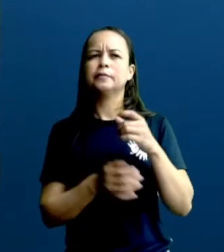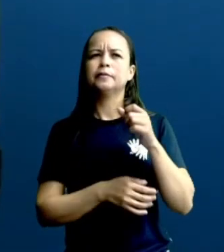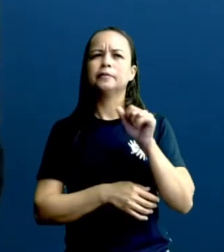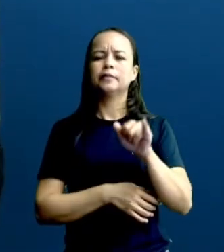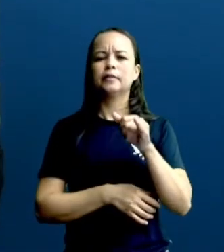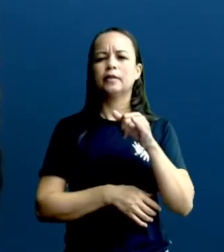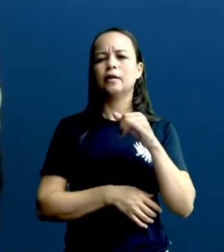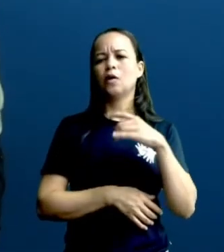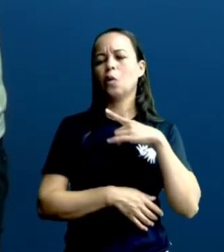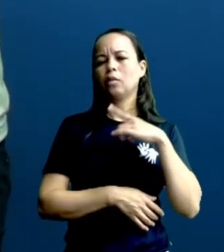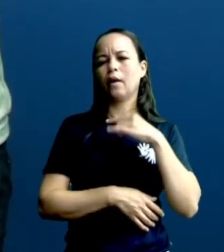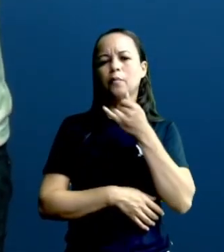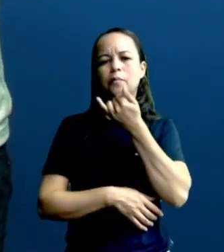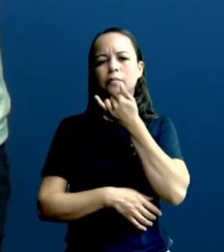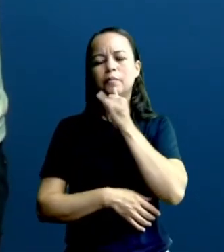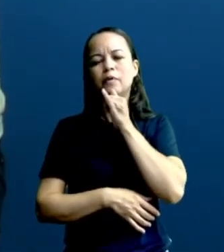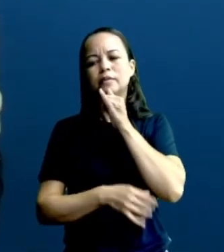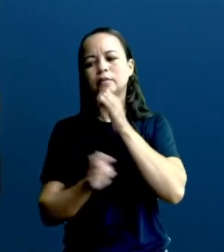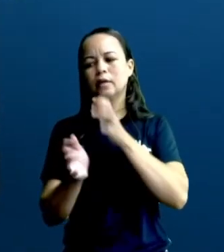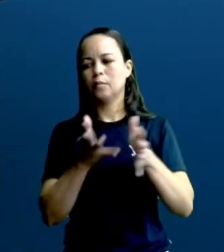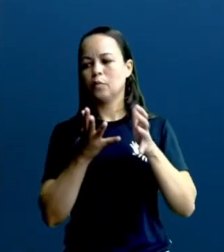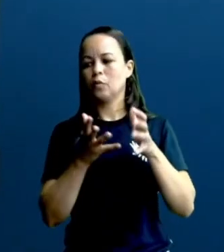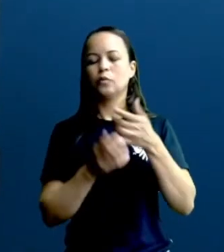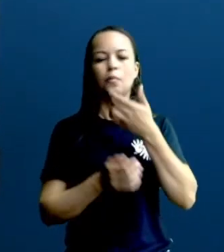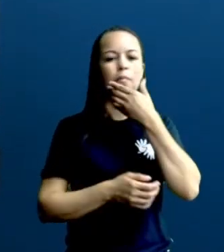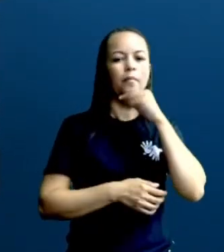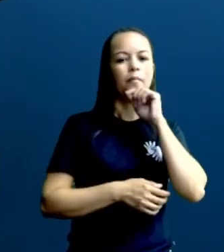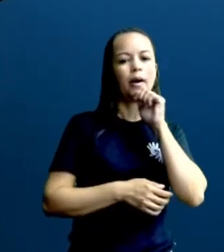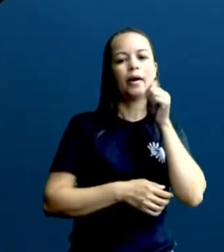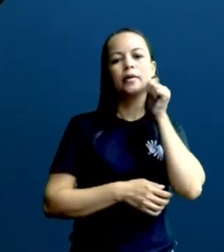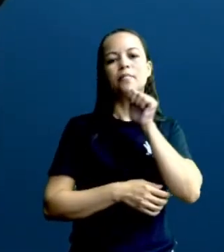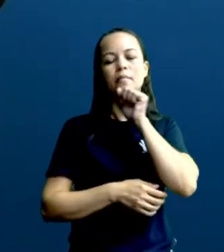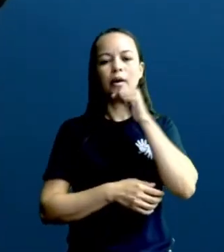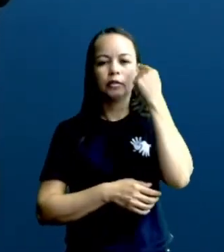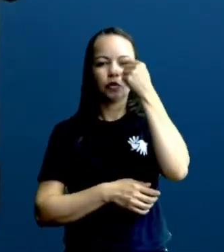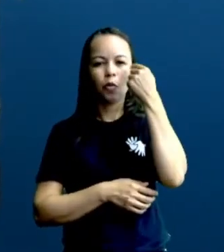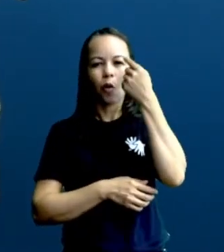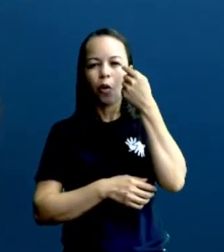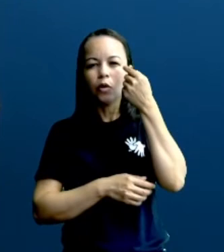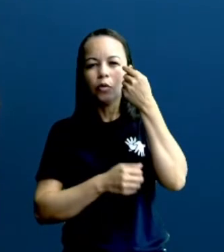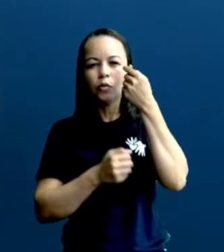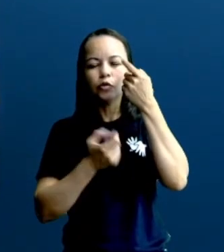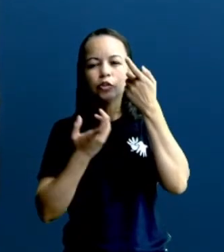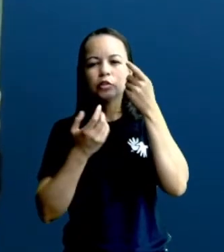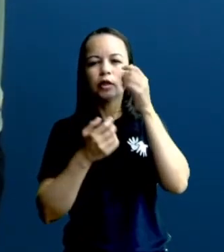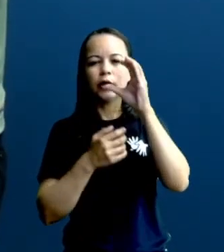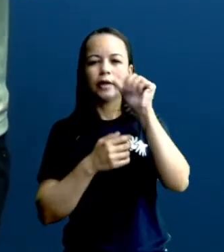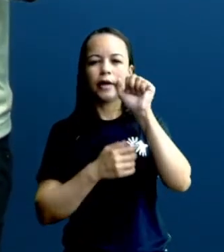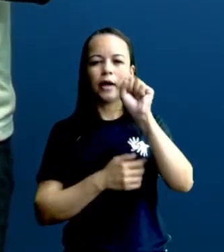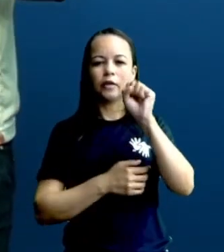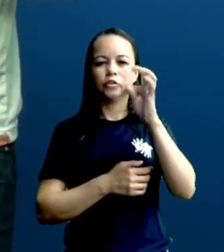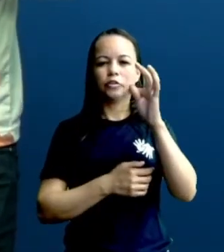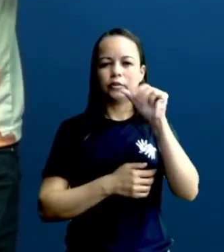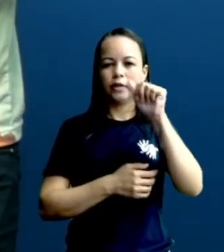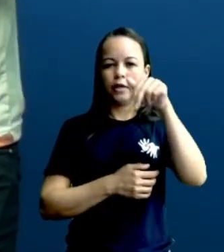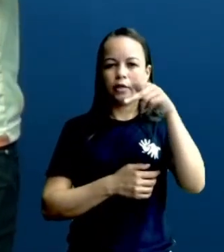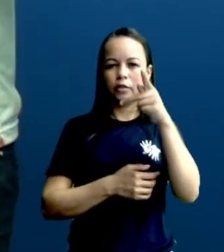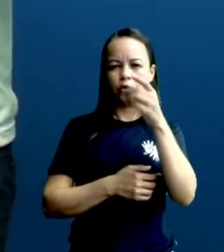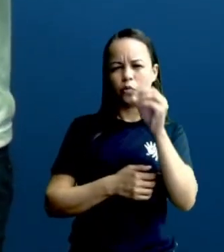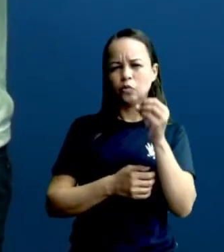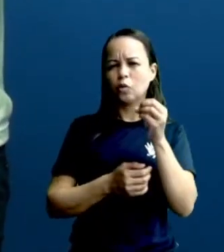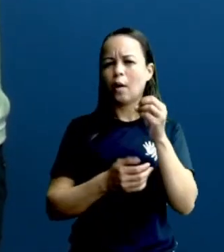tenho se temos um casal de pai ou mãe de olhos castanhos, qual a probabilidade de surgirem filhos de olhos